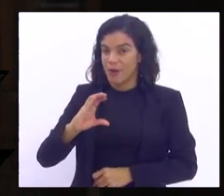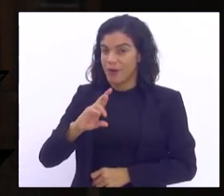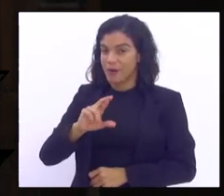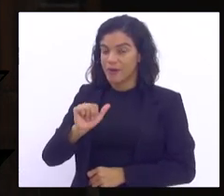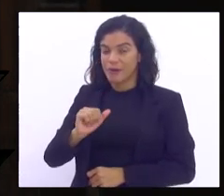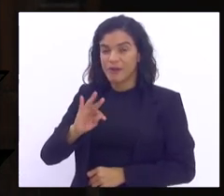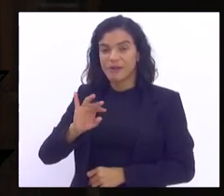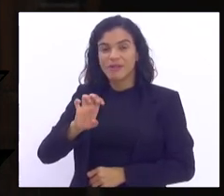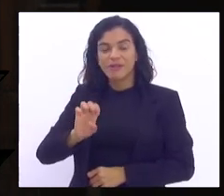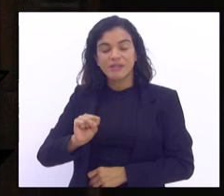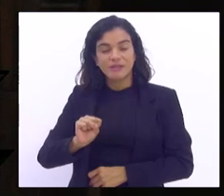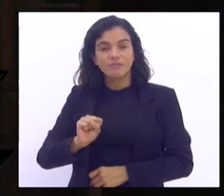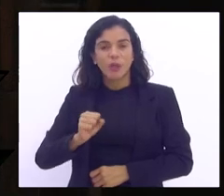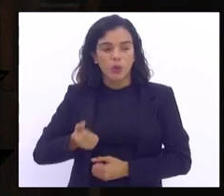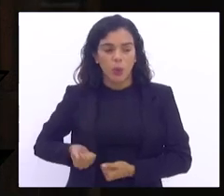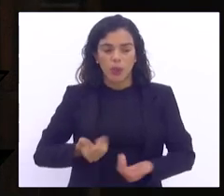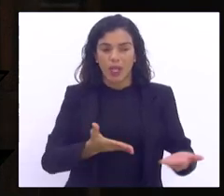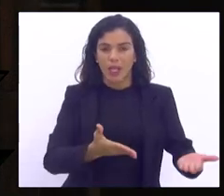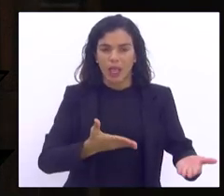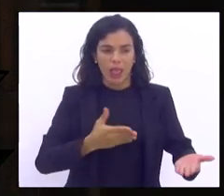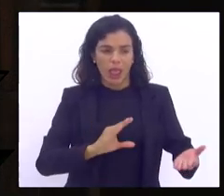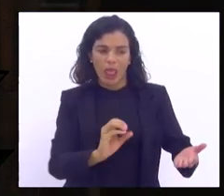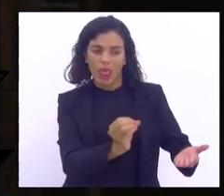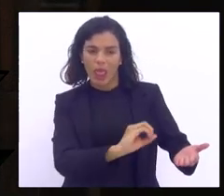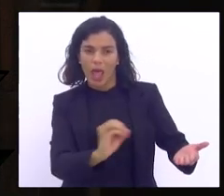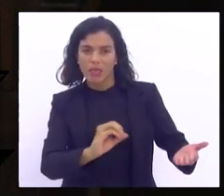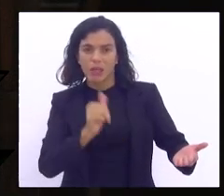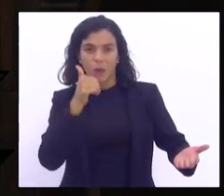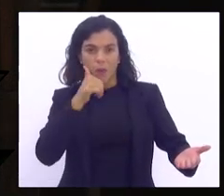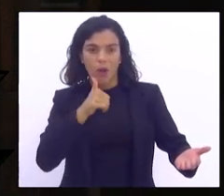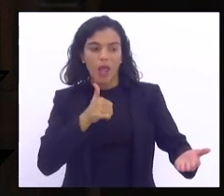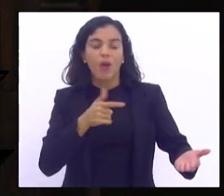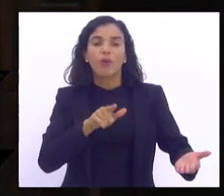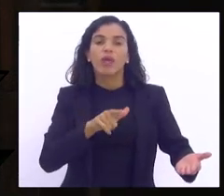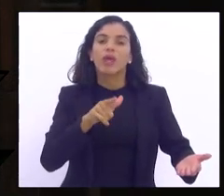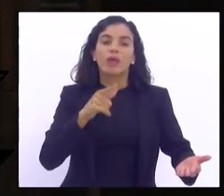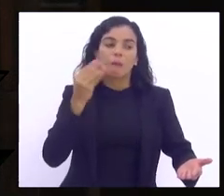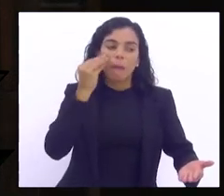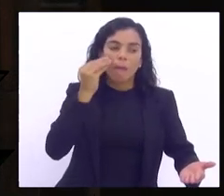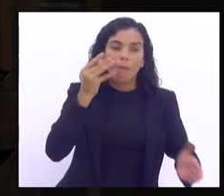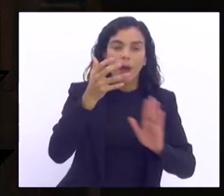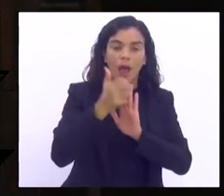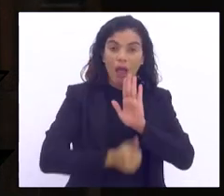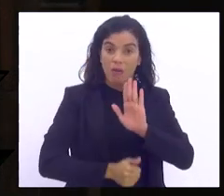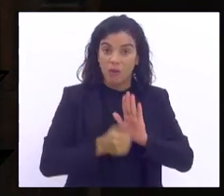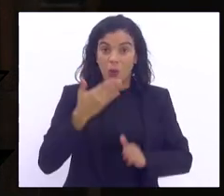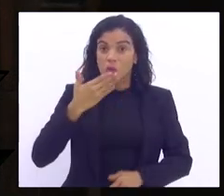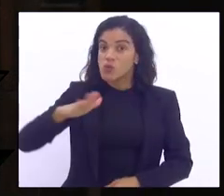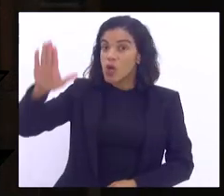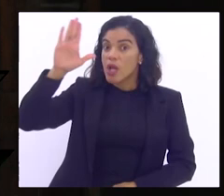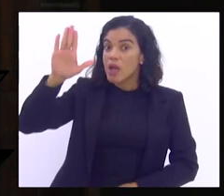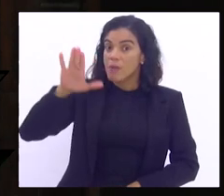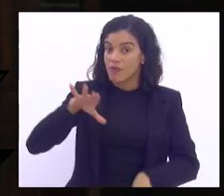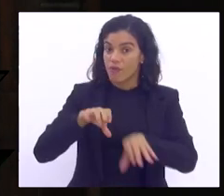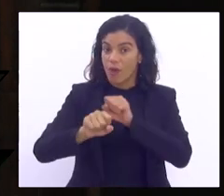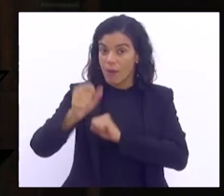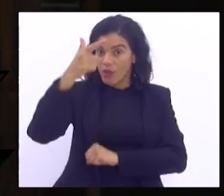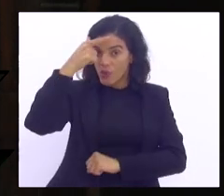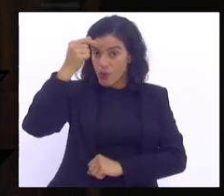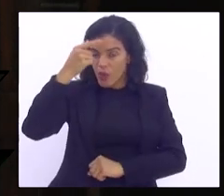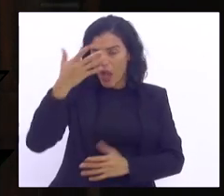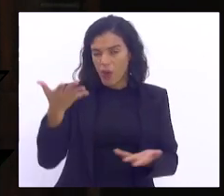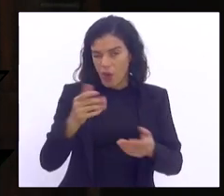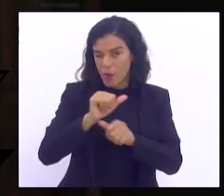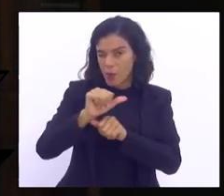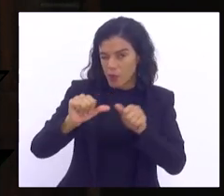a nenhuma mulher uma substância abortiva. Esse é o juramento que os médicos fazem na formatura. Agora mudaram um